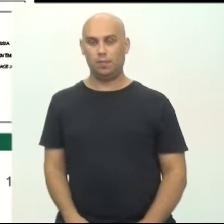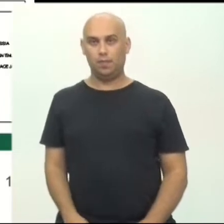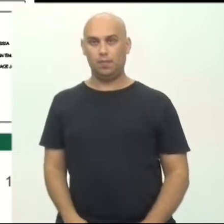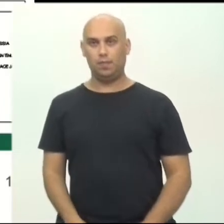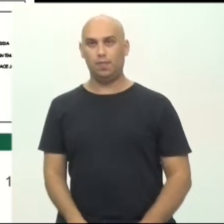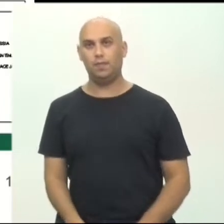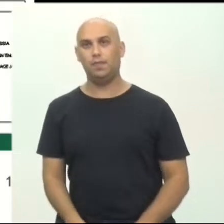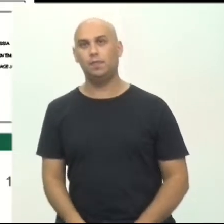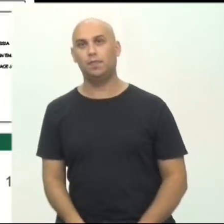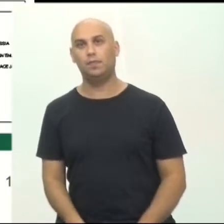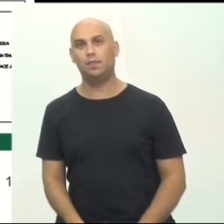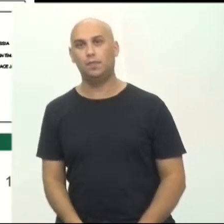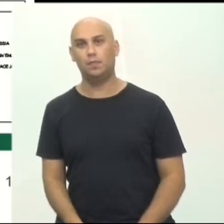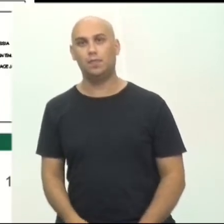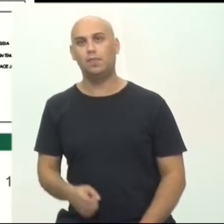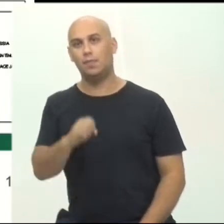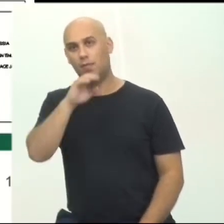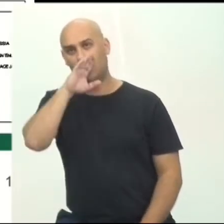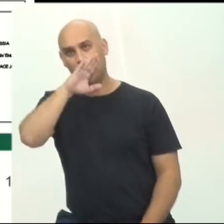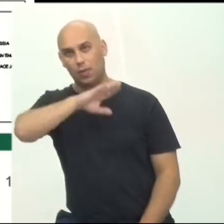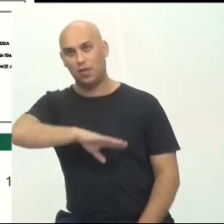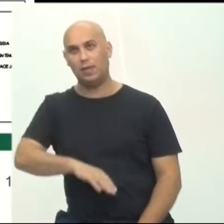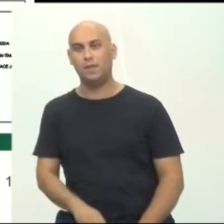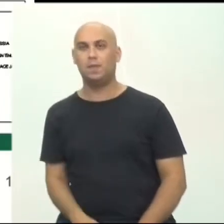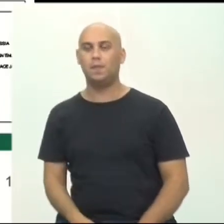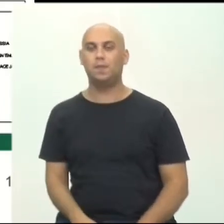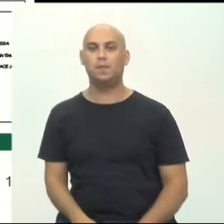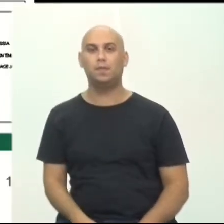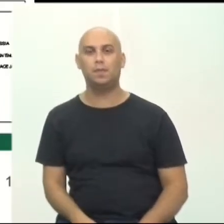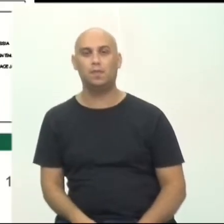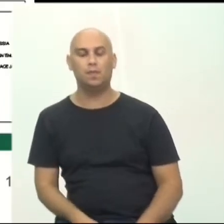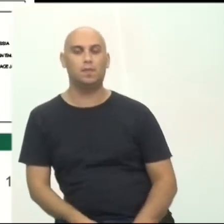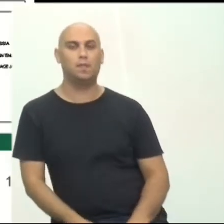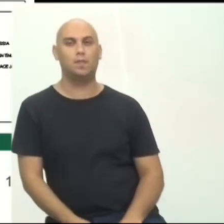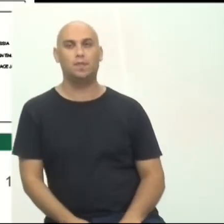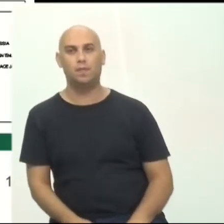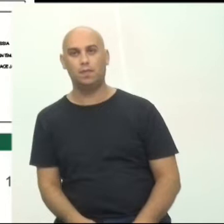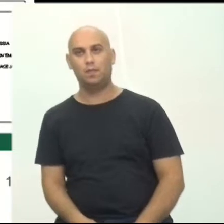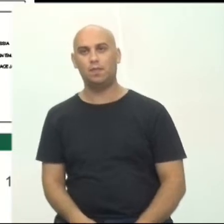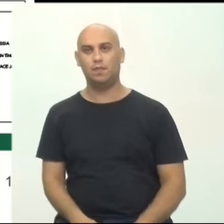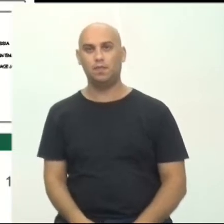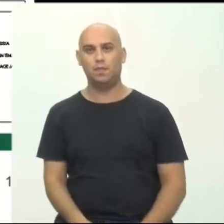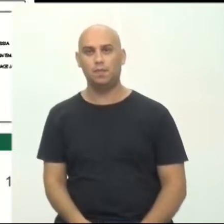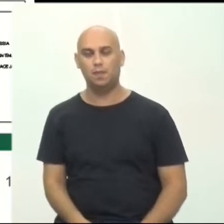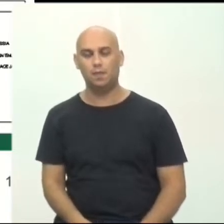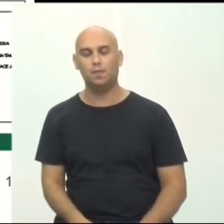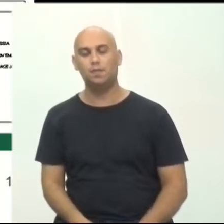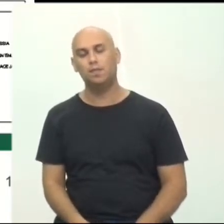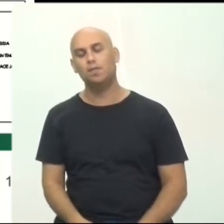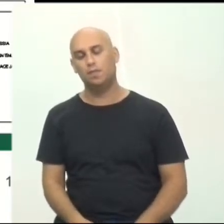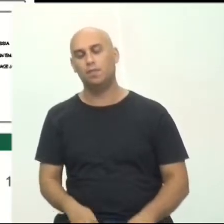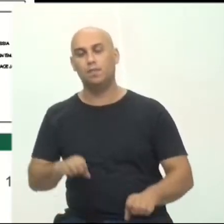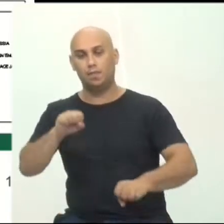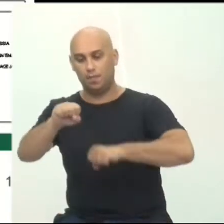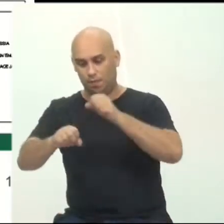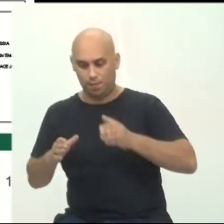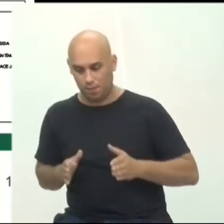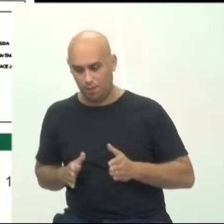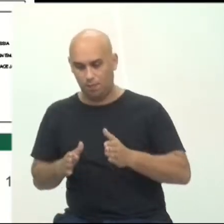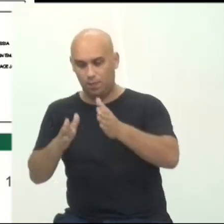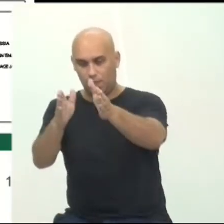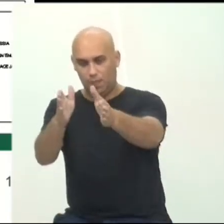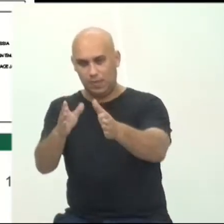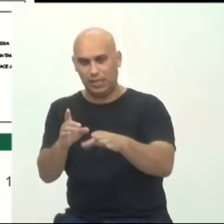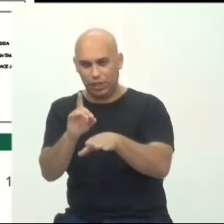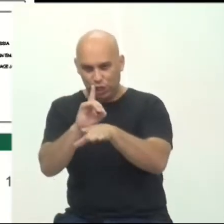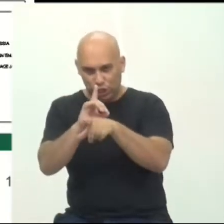Oi, boa tarde. Então, uma consideração também é que a ciclovia ali ela é unidirecional, mas